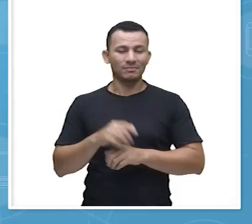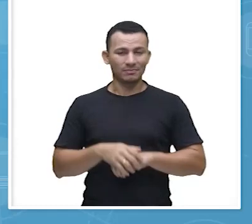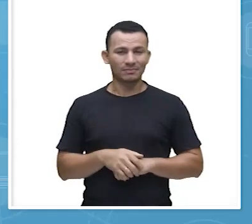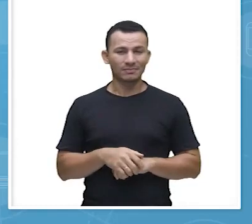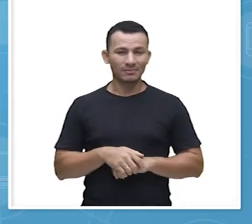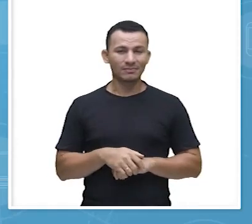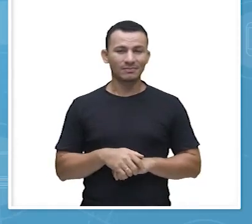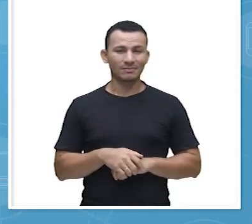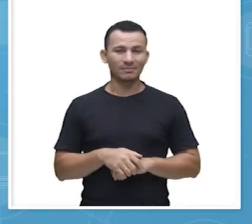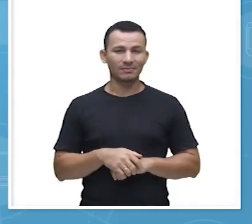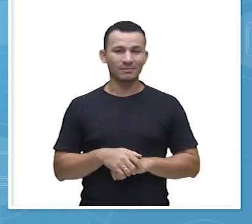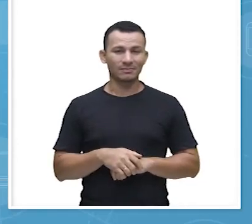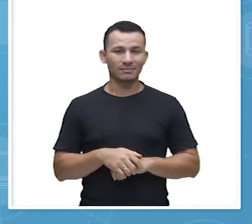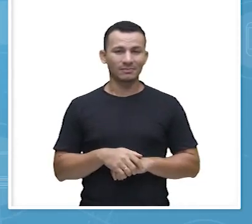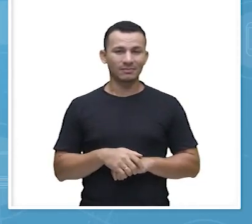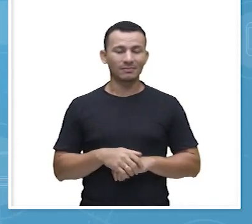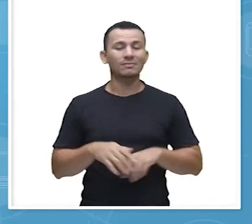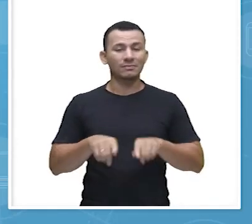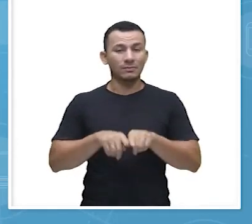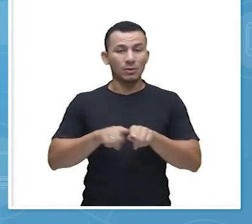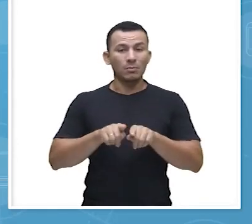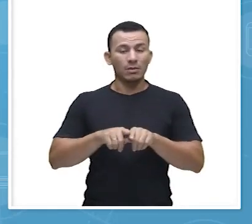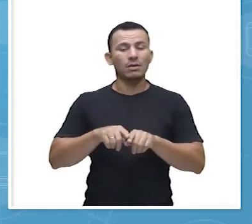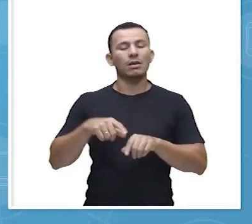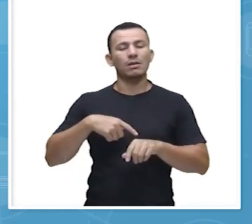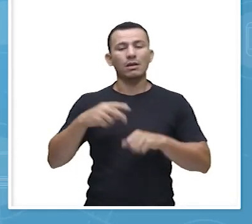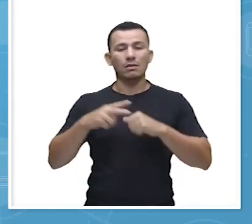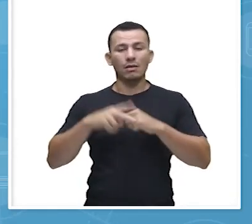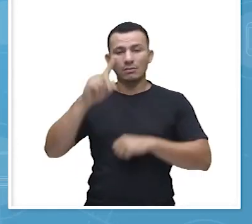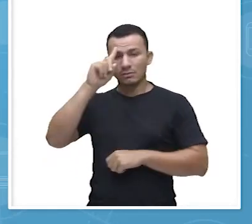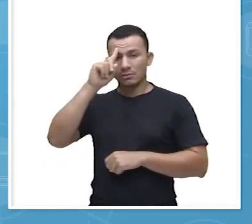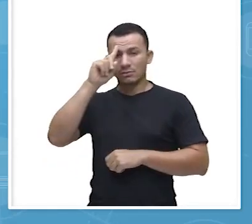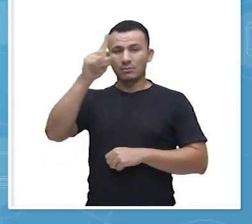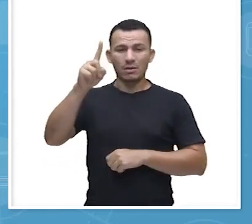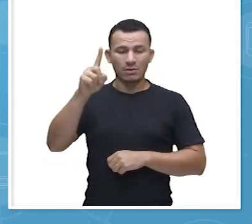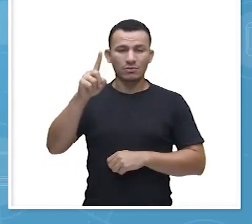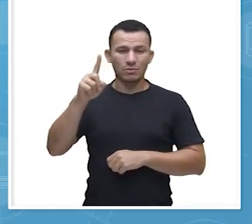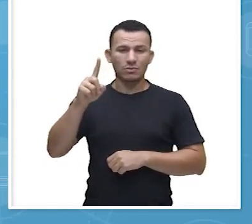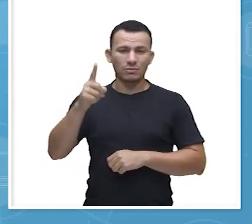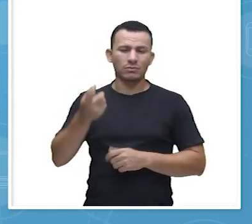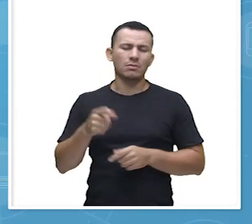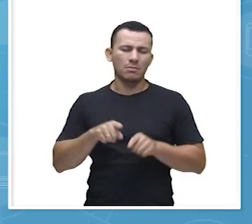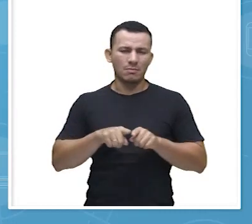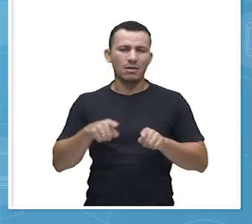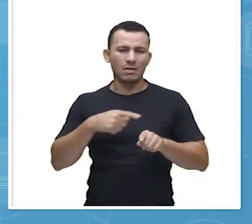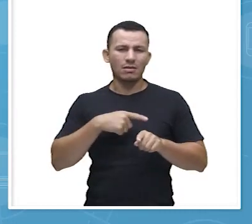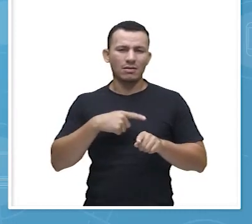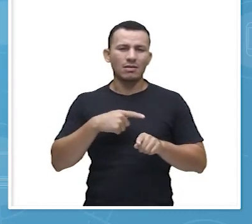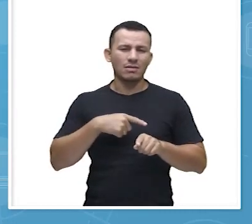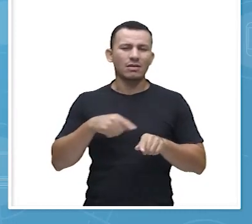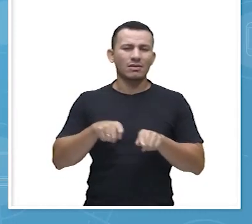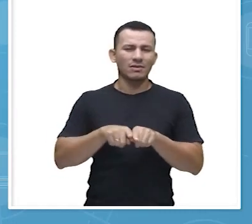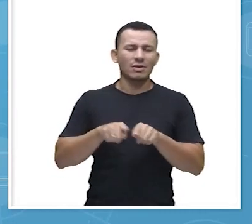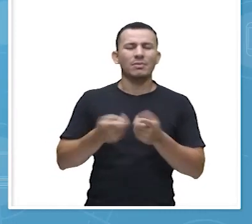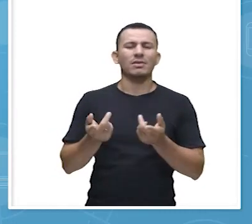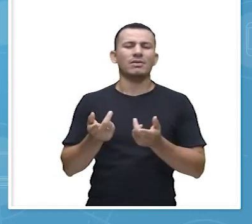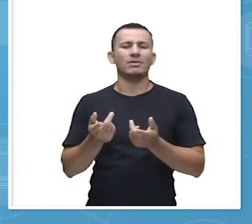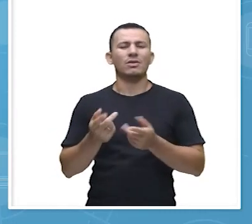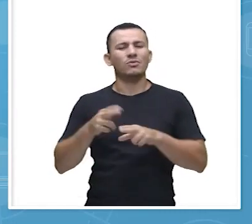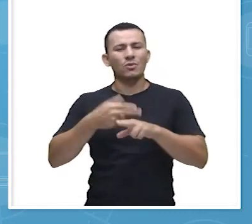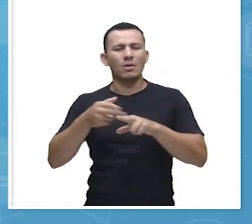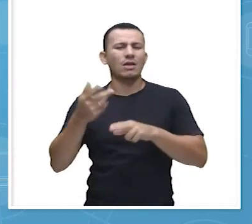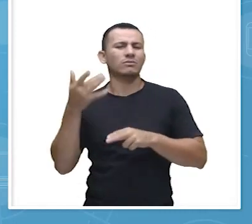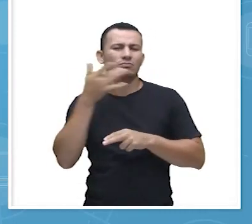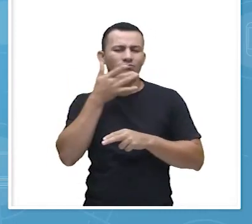de dar aí esse comando para vocês, ele apresenta vantagens, não é mesmo? Então ele diz menos gordura,